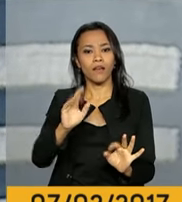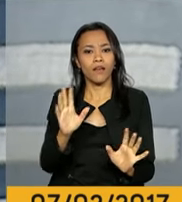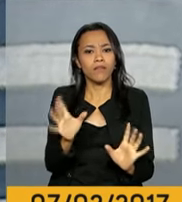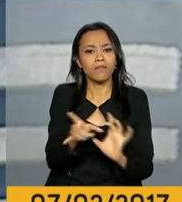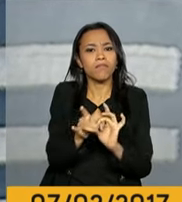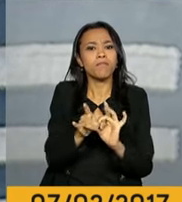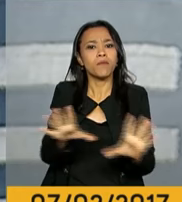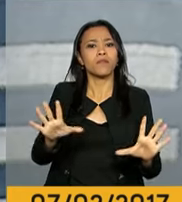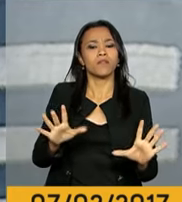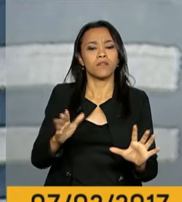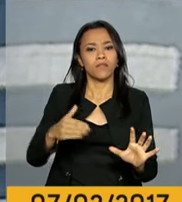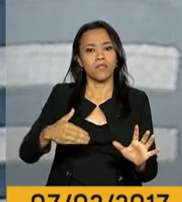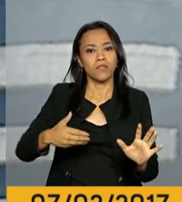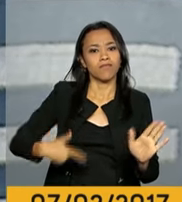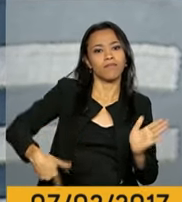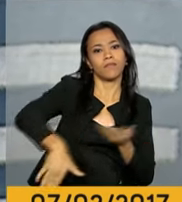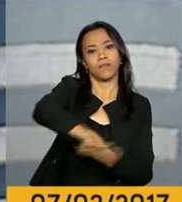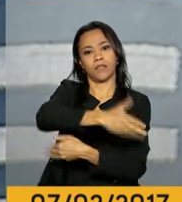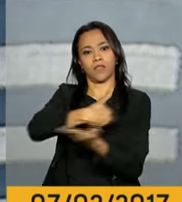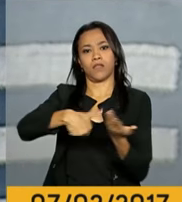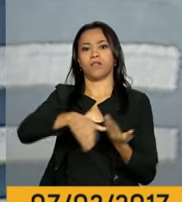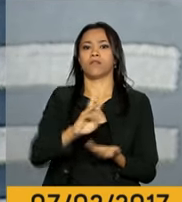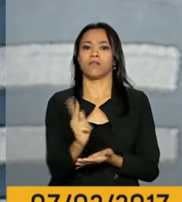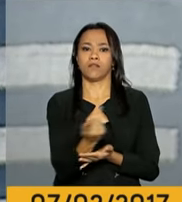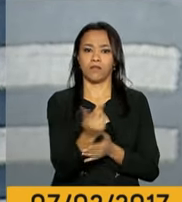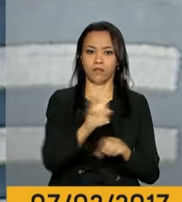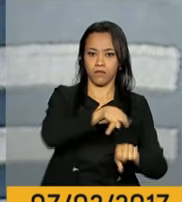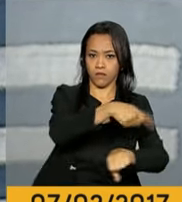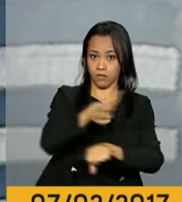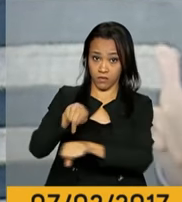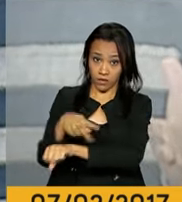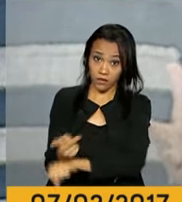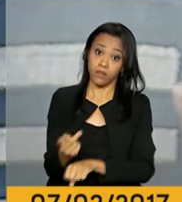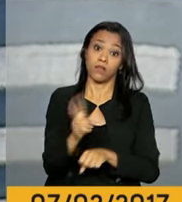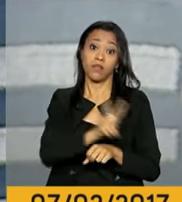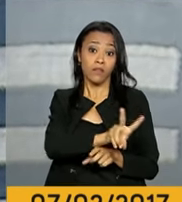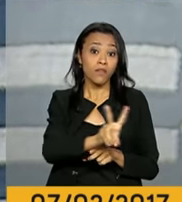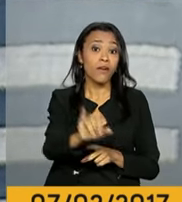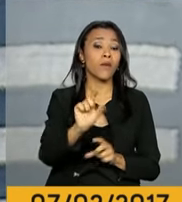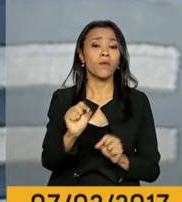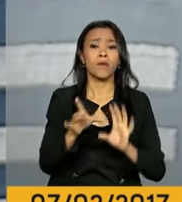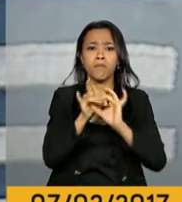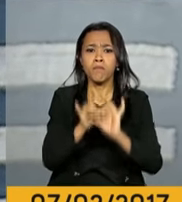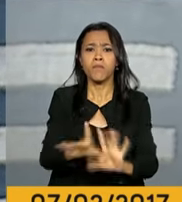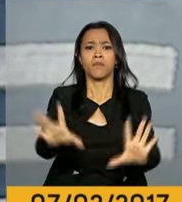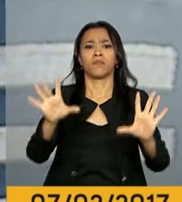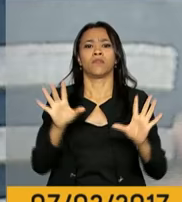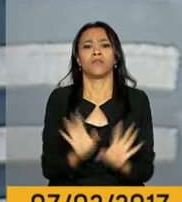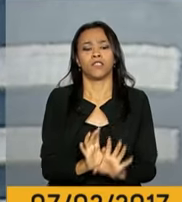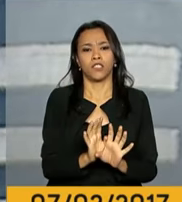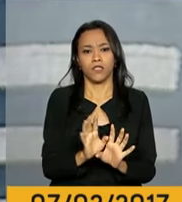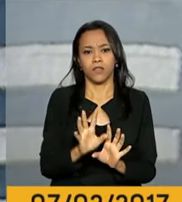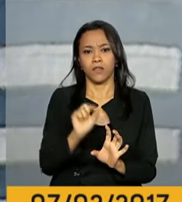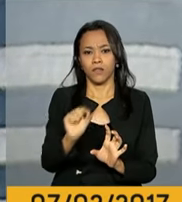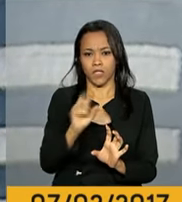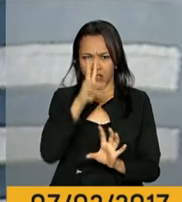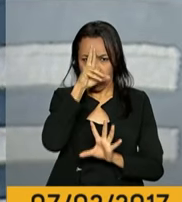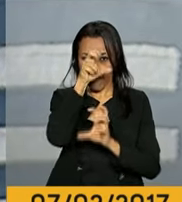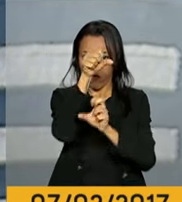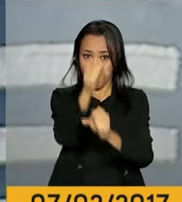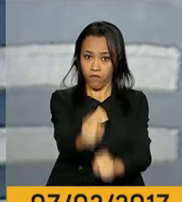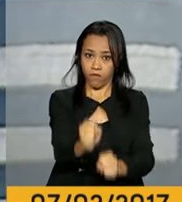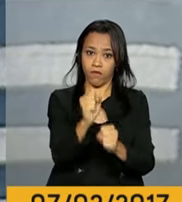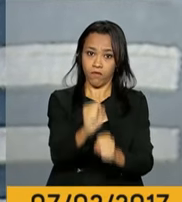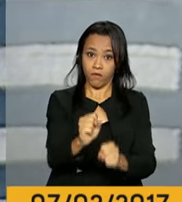intercâmbio maior integração produtiva que vai permitir a partir da força do nosso setor